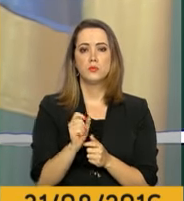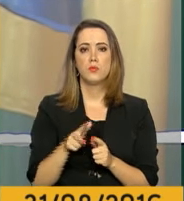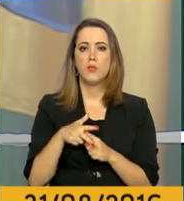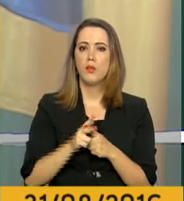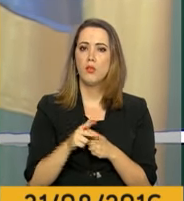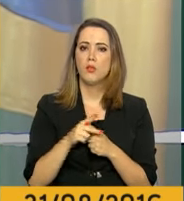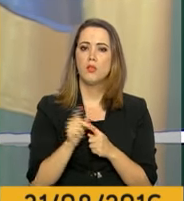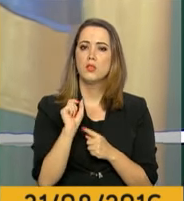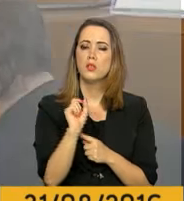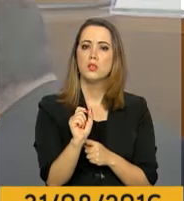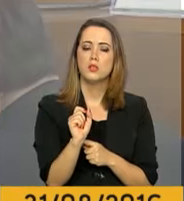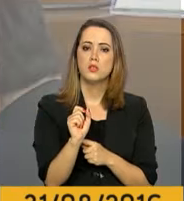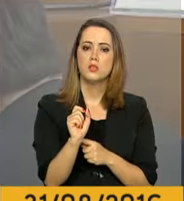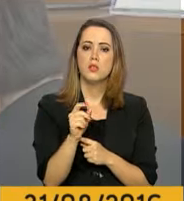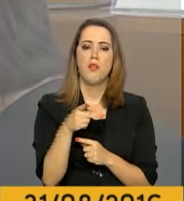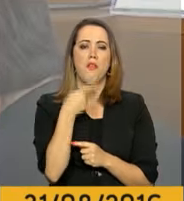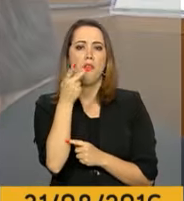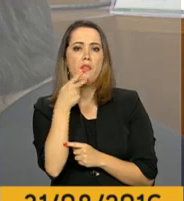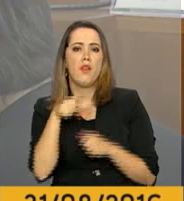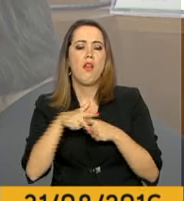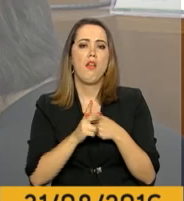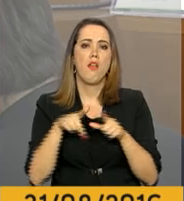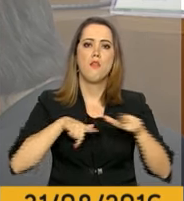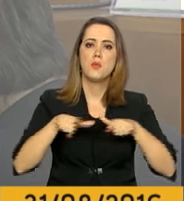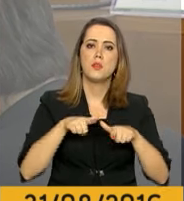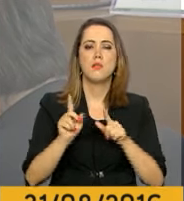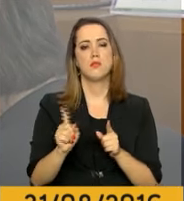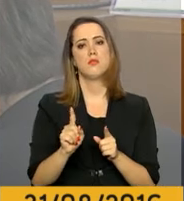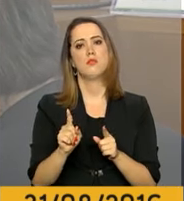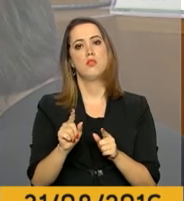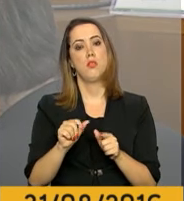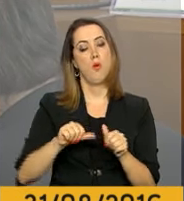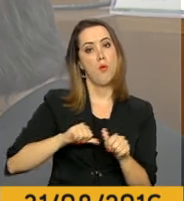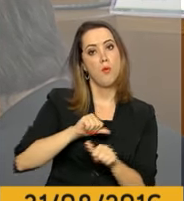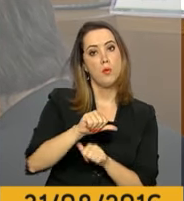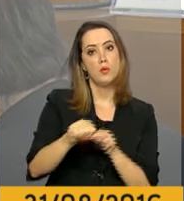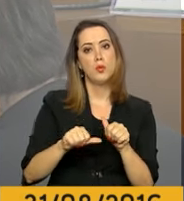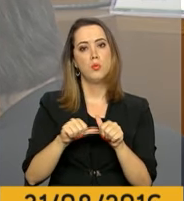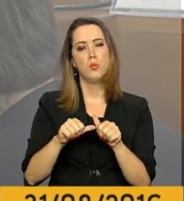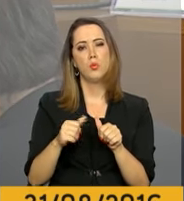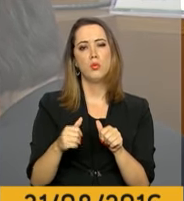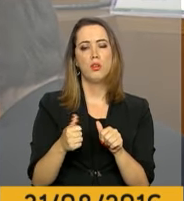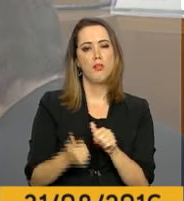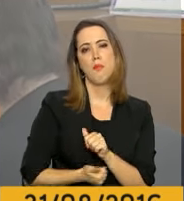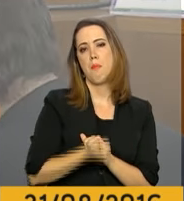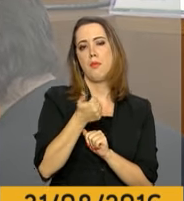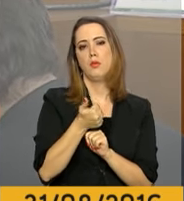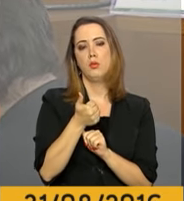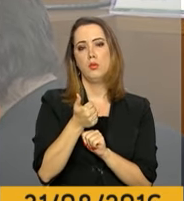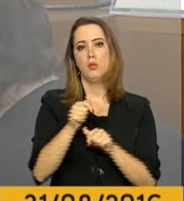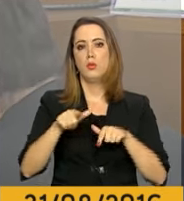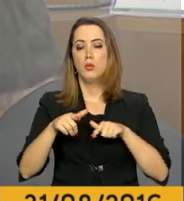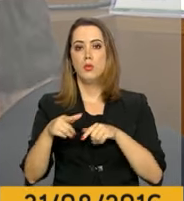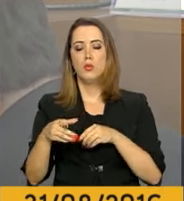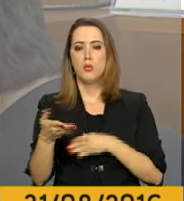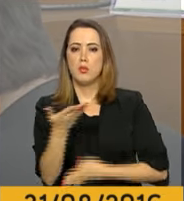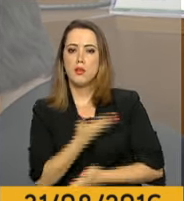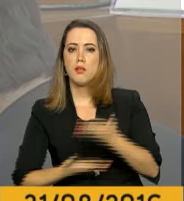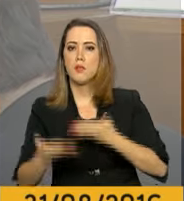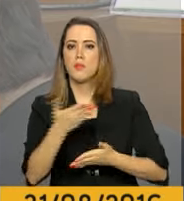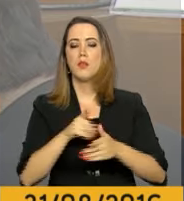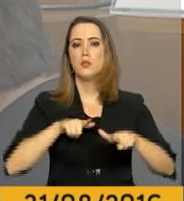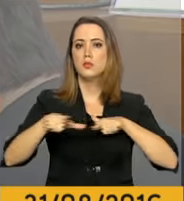não vamos mais falar em reforma trabalhista, vamos falar em adequação da relação empregado-empregador, não é?